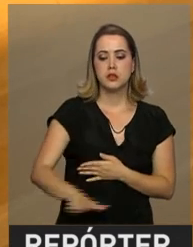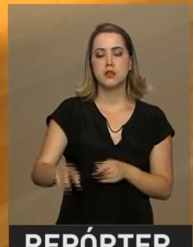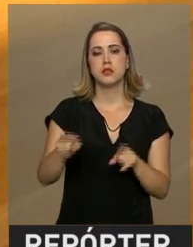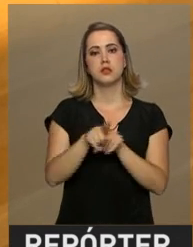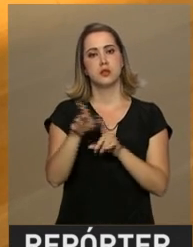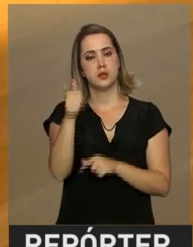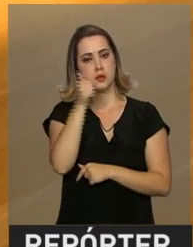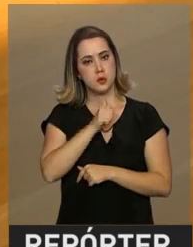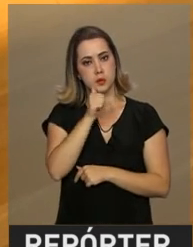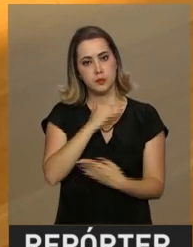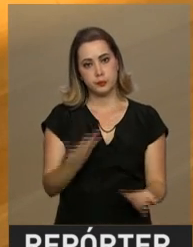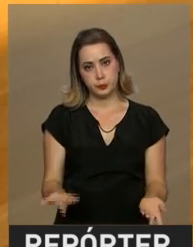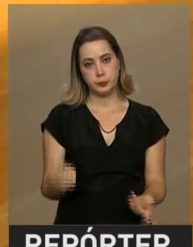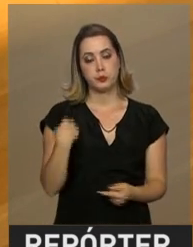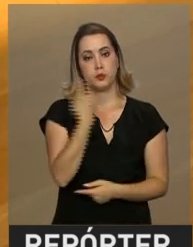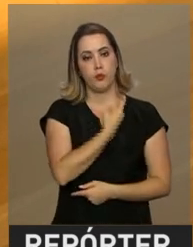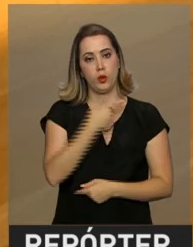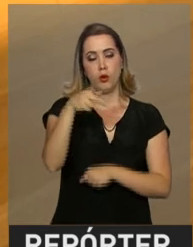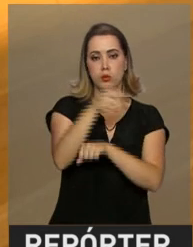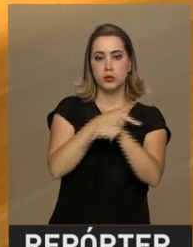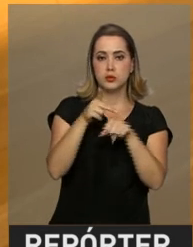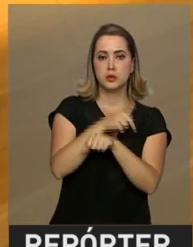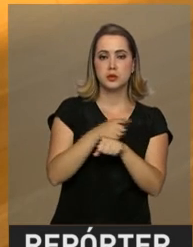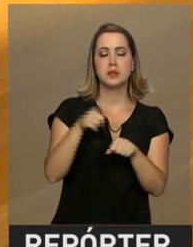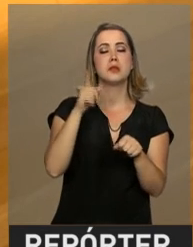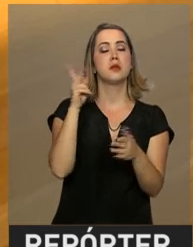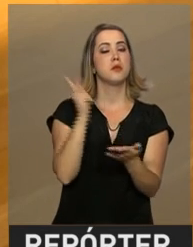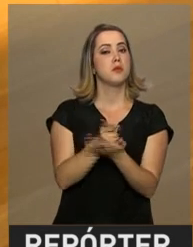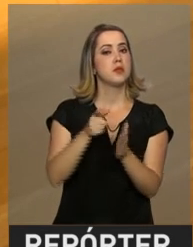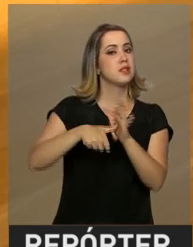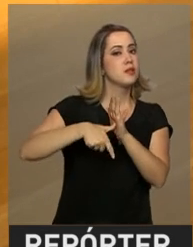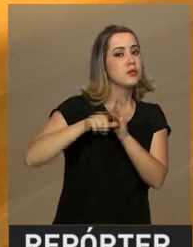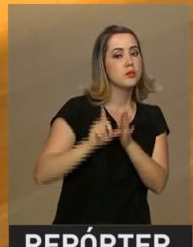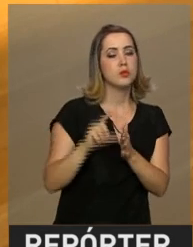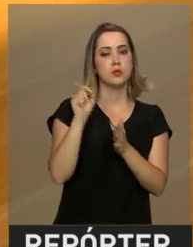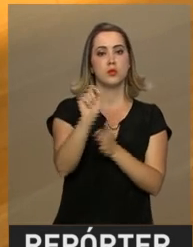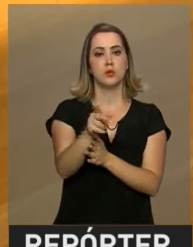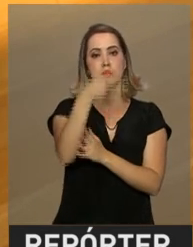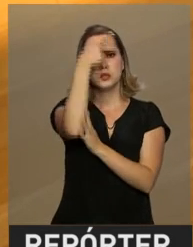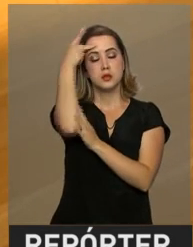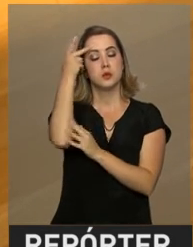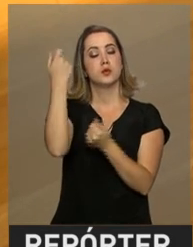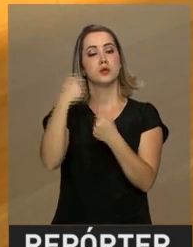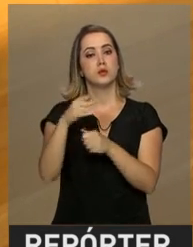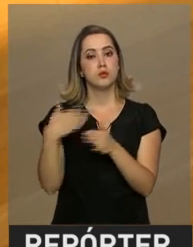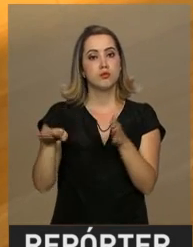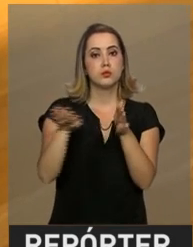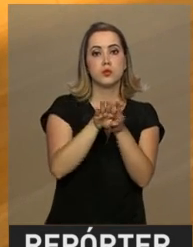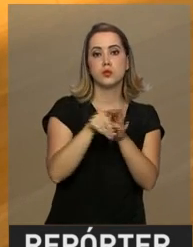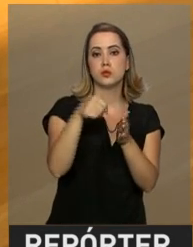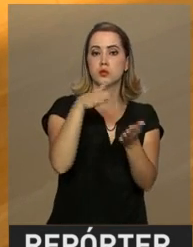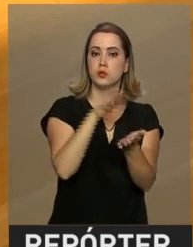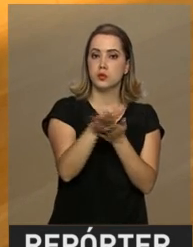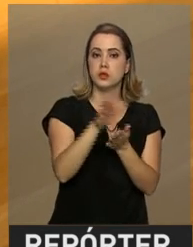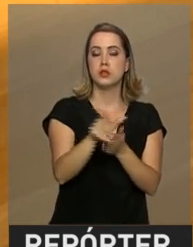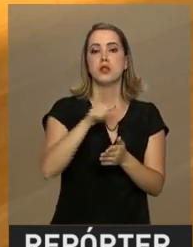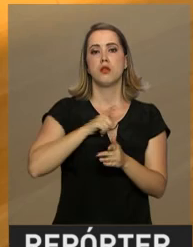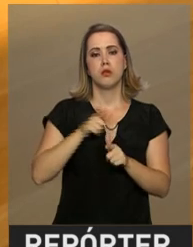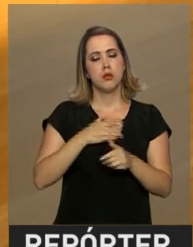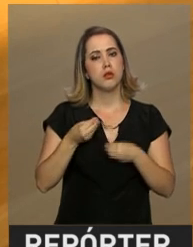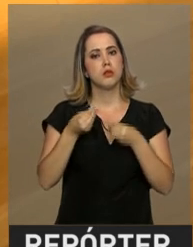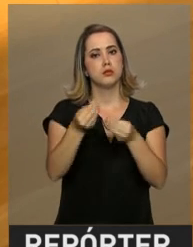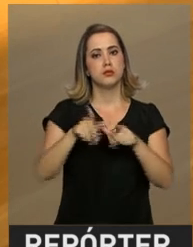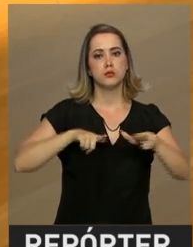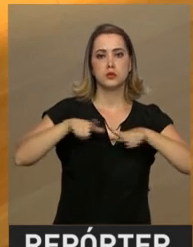nosso país mesmo antes do reconhecimento de sua condição migratória os refugiados têm acesso universal ao emprego ea